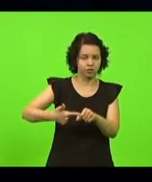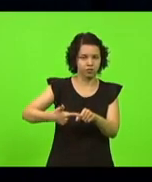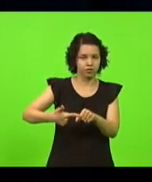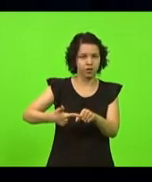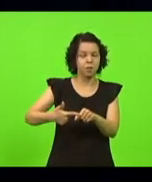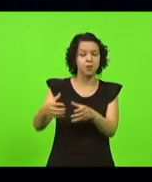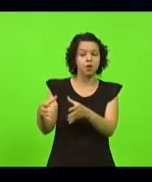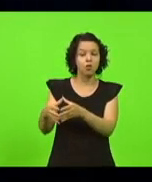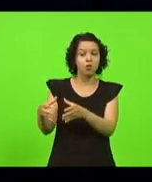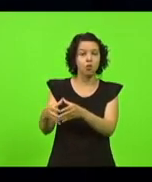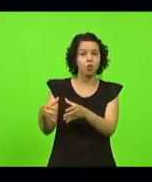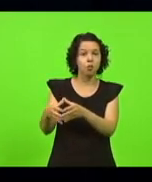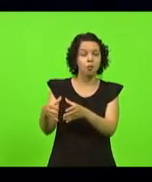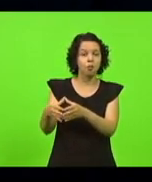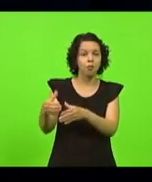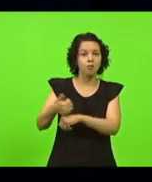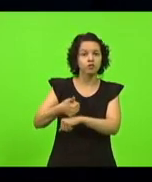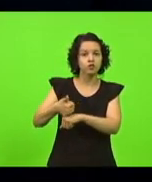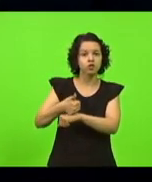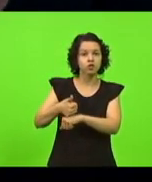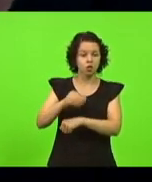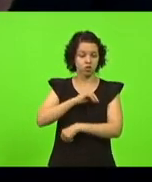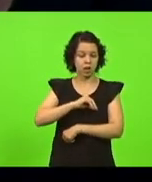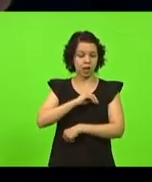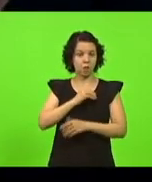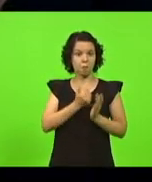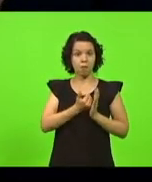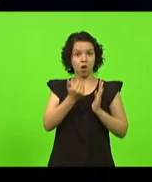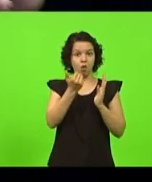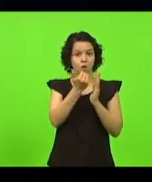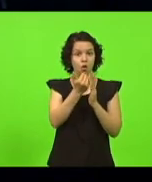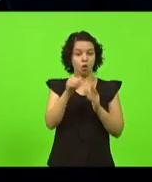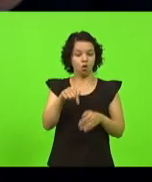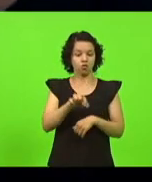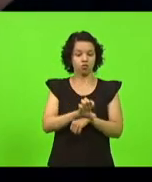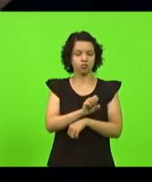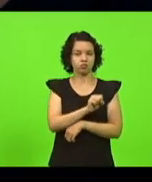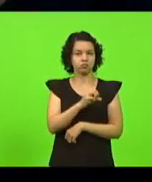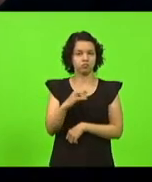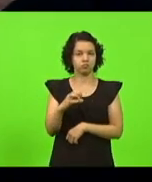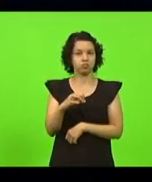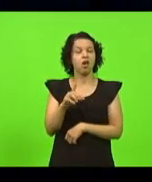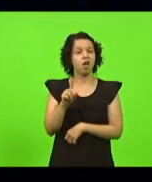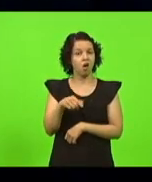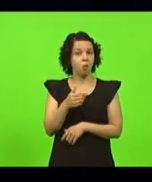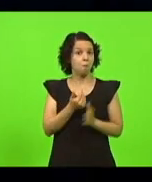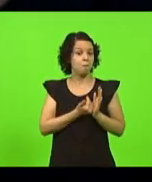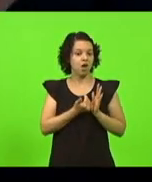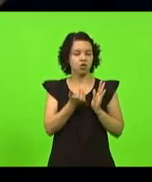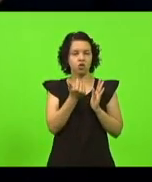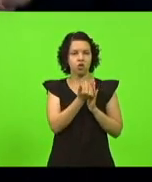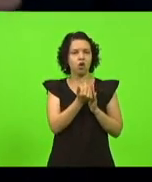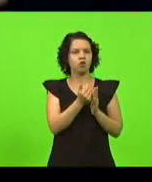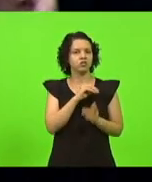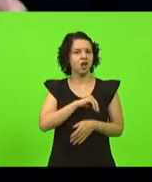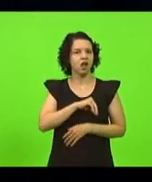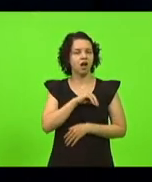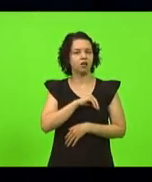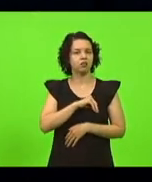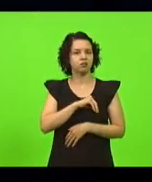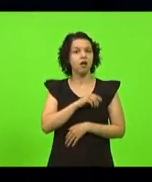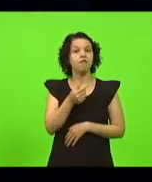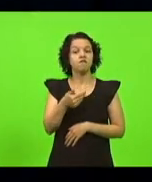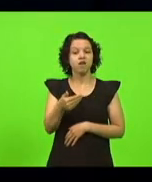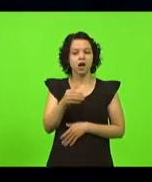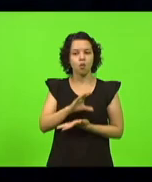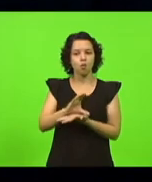Catarina. Os maiores salários do Estado vão receber R$ 4.000 para usar o carro.